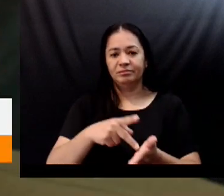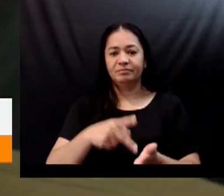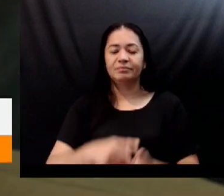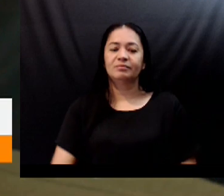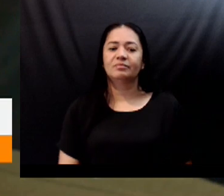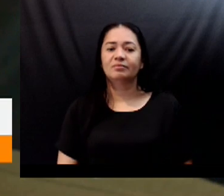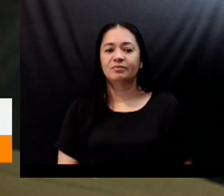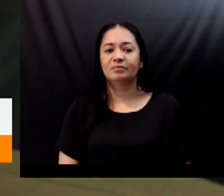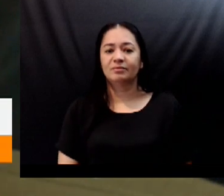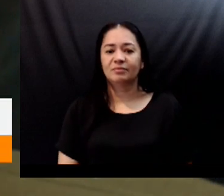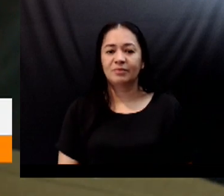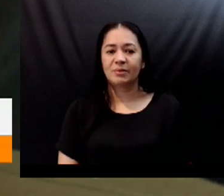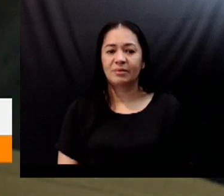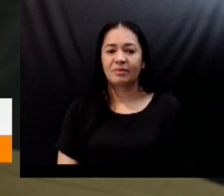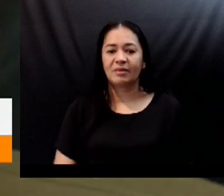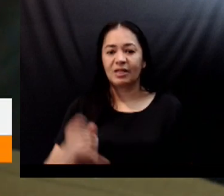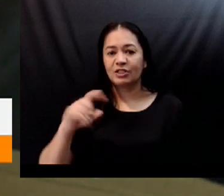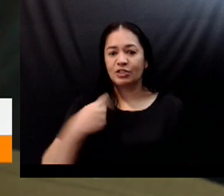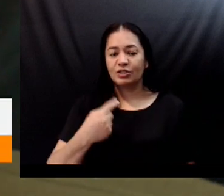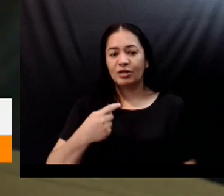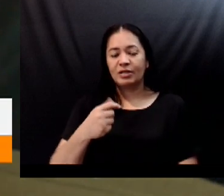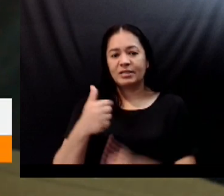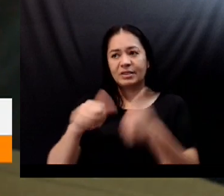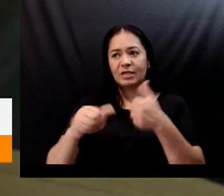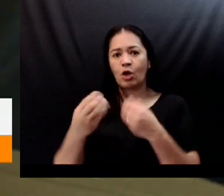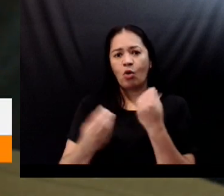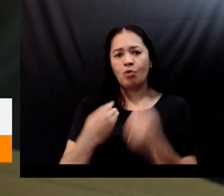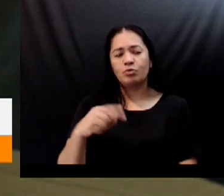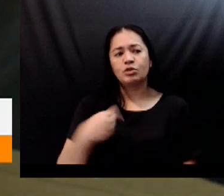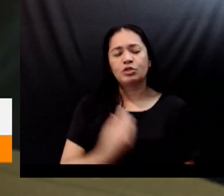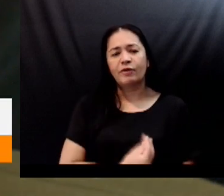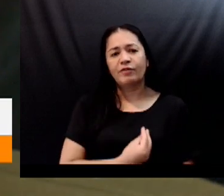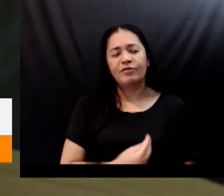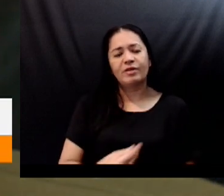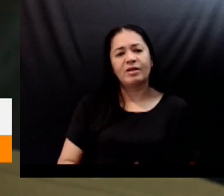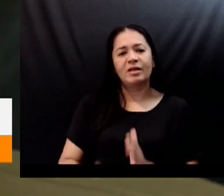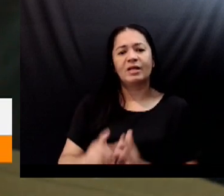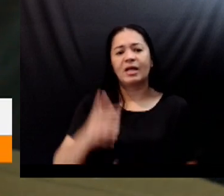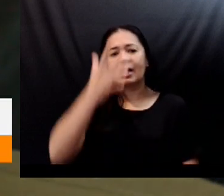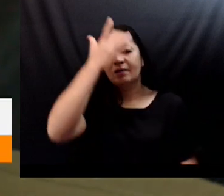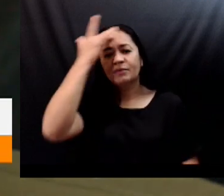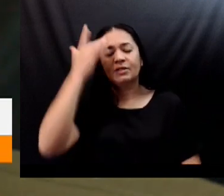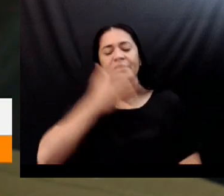para analisar como é que a gente vivia antes, as pessoas descansavam mais,